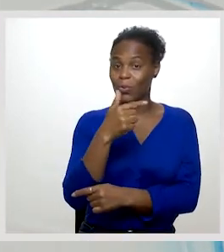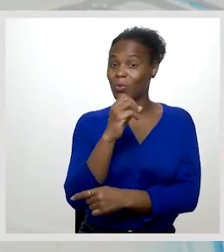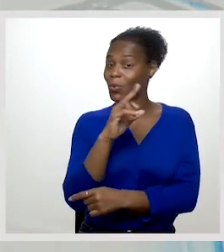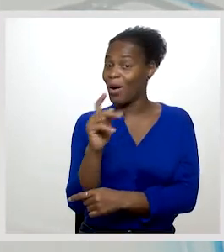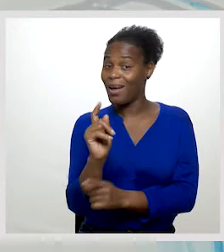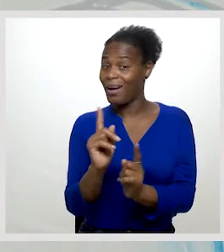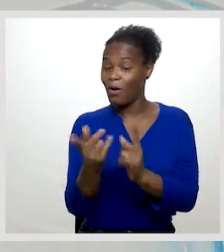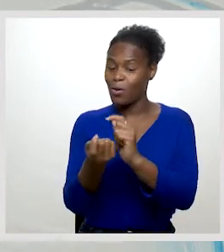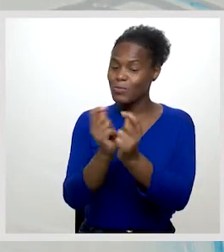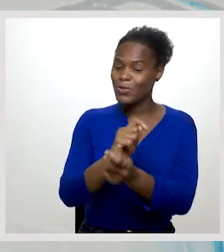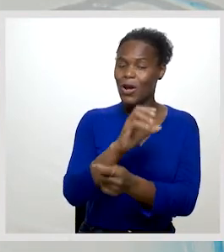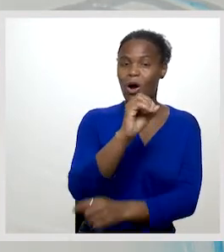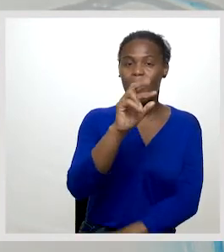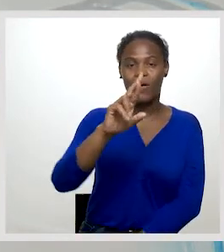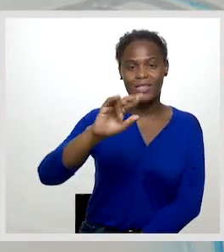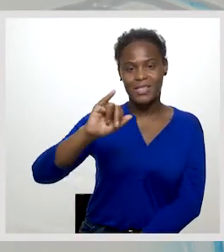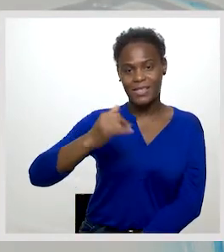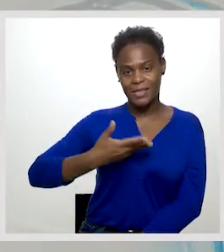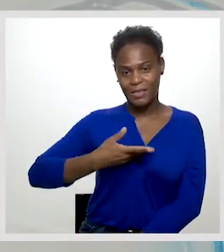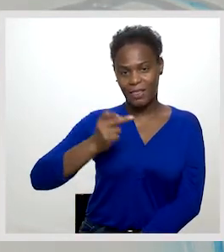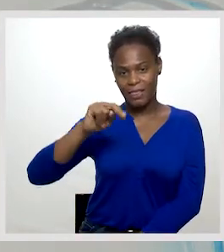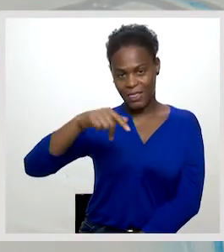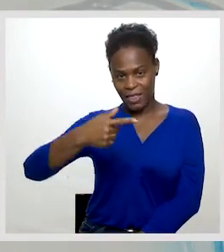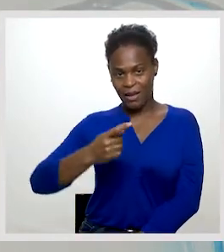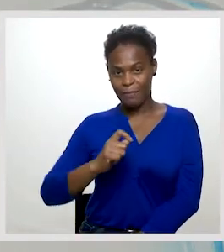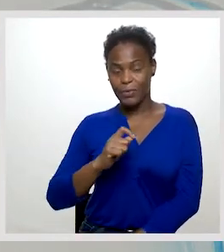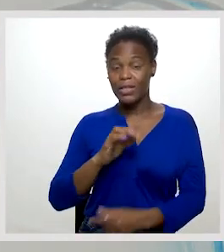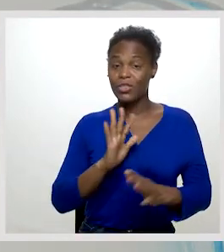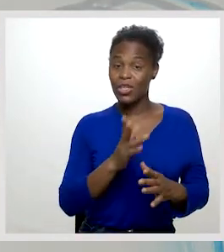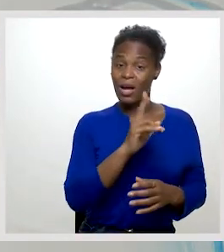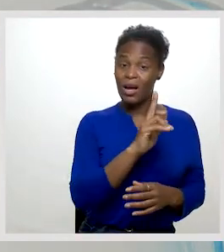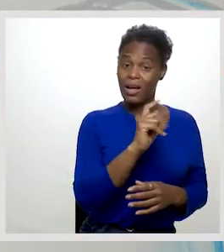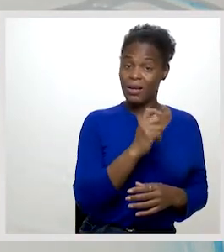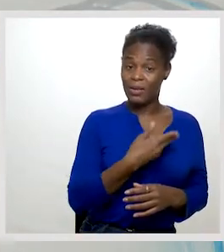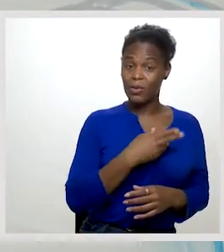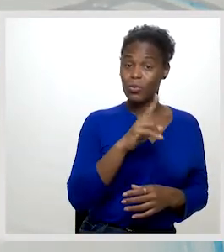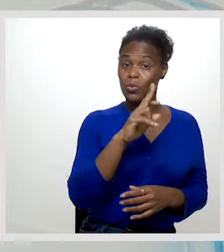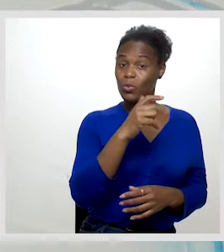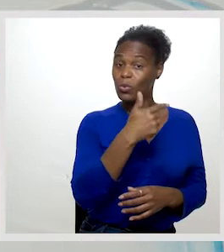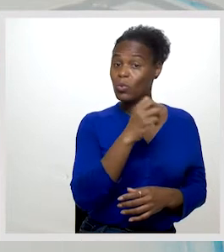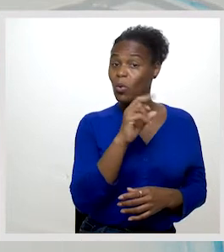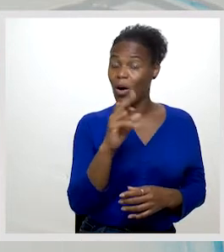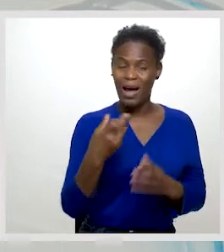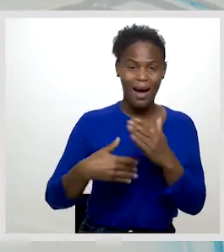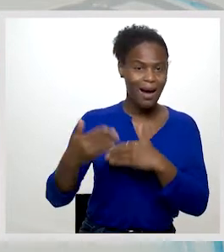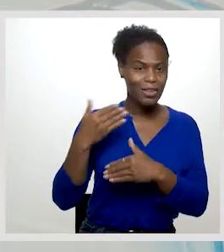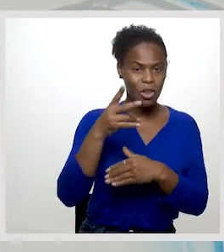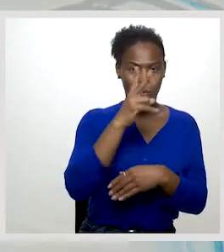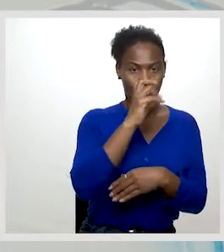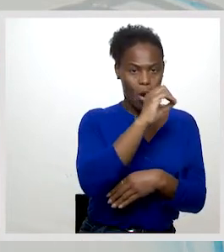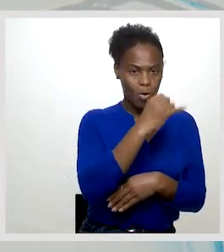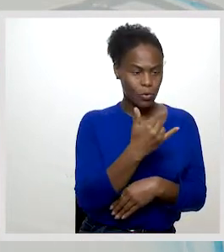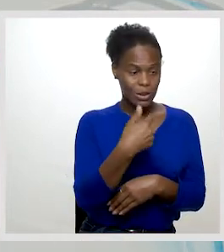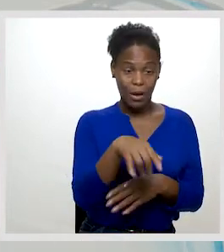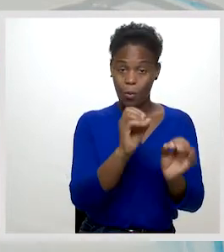oxidante. E como podemos constatar, já redutora não existia oxigênio na altura e